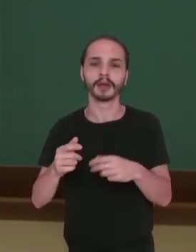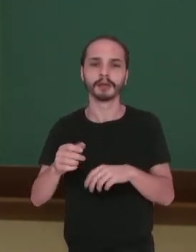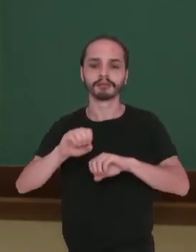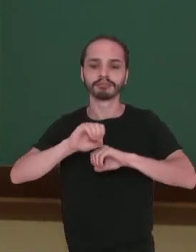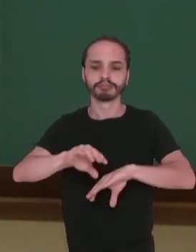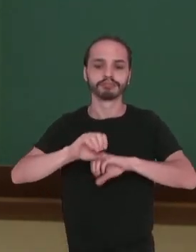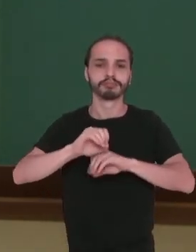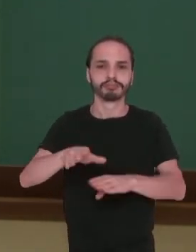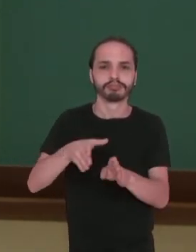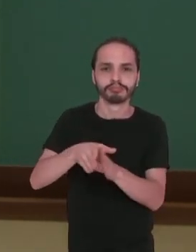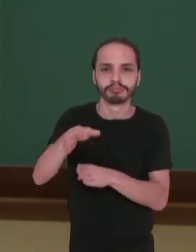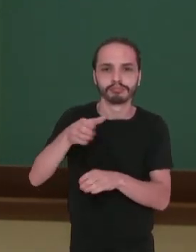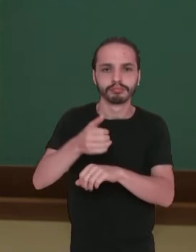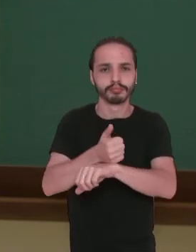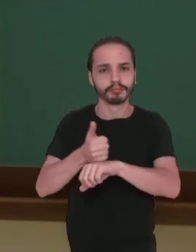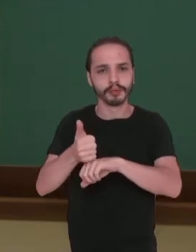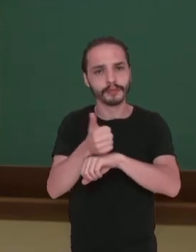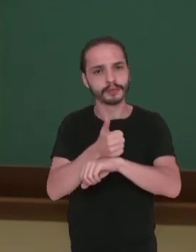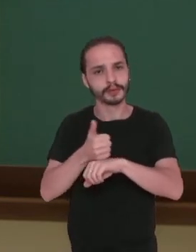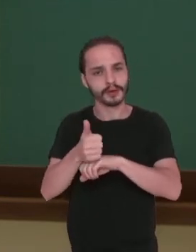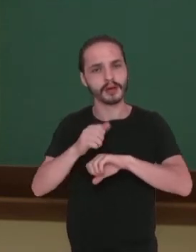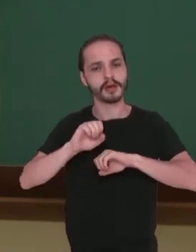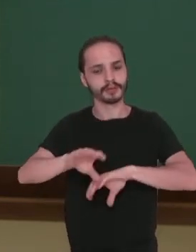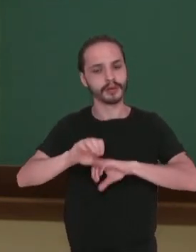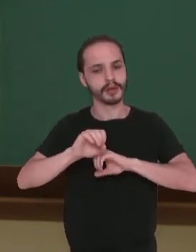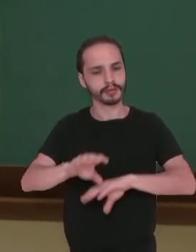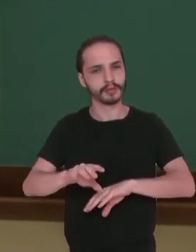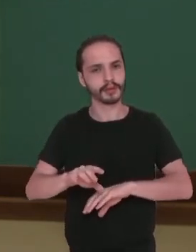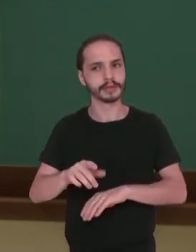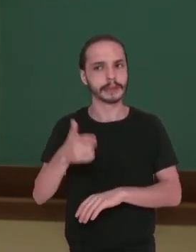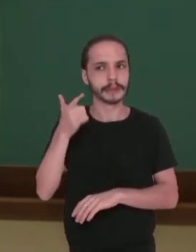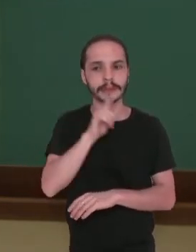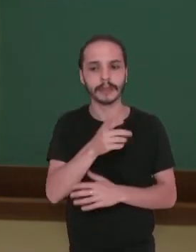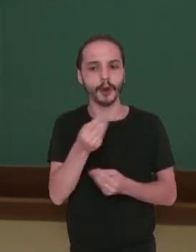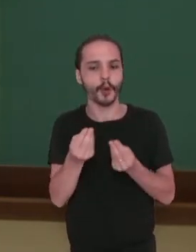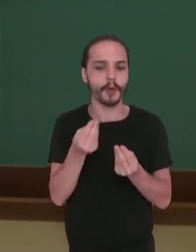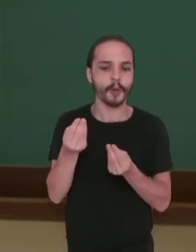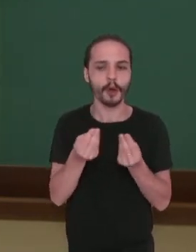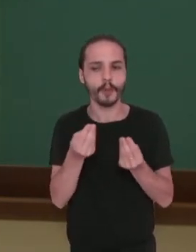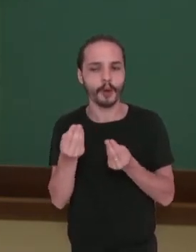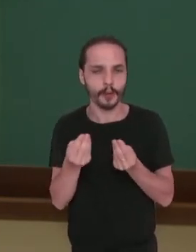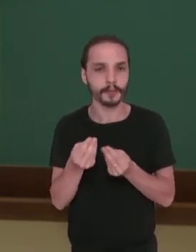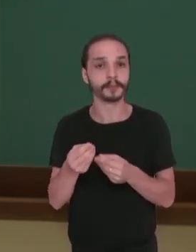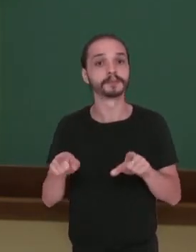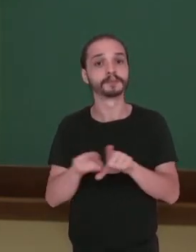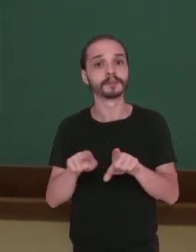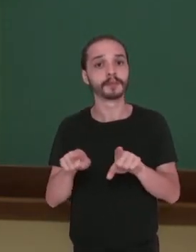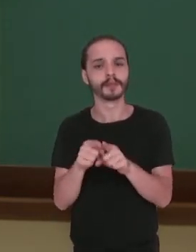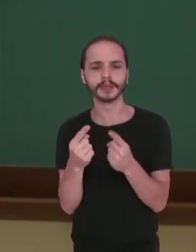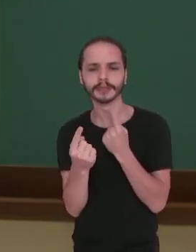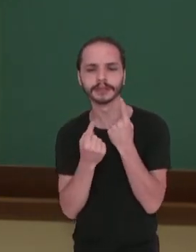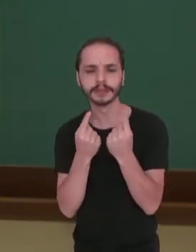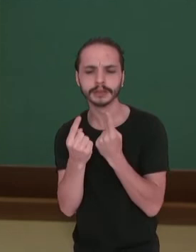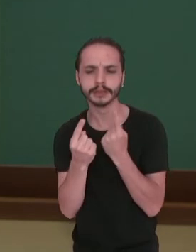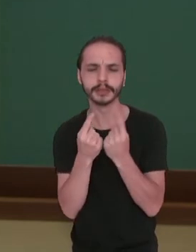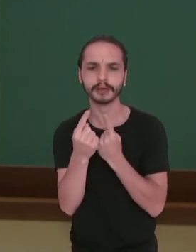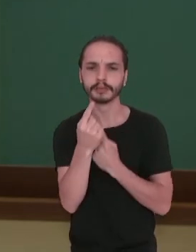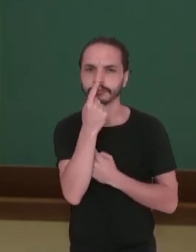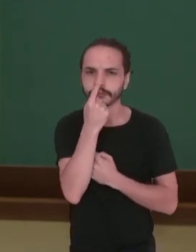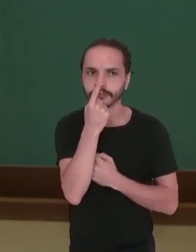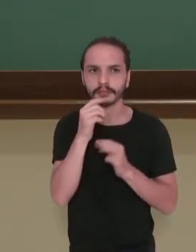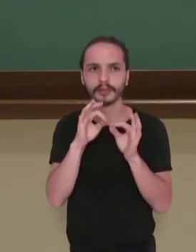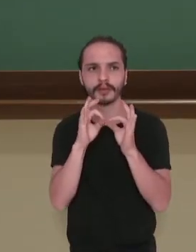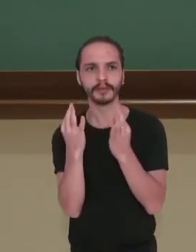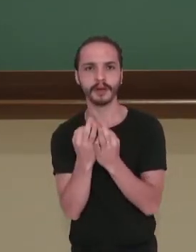profissionais da educação para lidar com os casos de bullying, né? E o diálogo mais estreito entre escola e família.